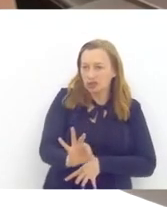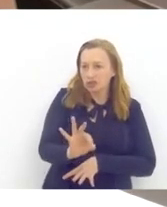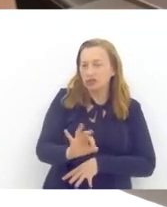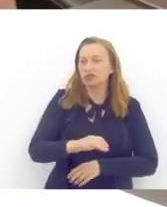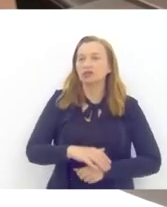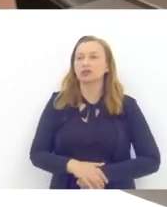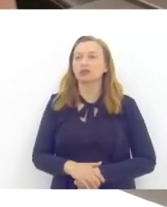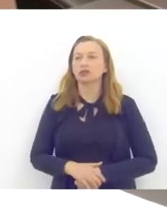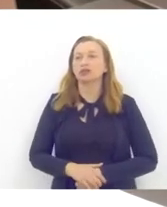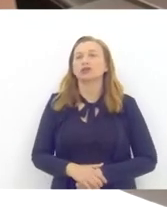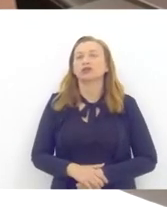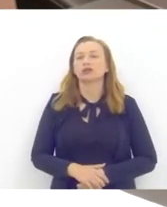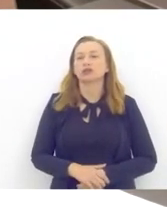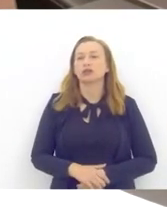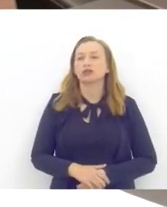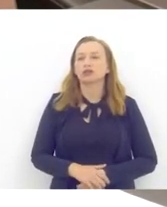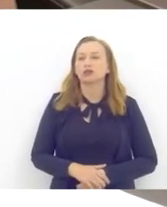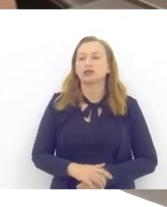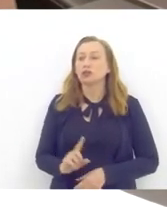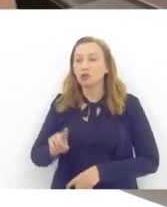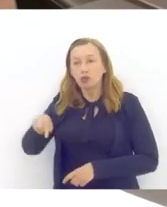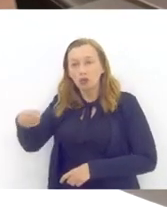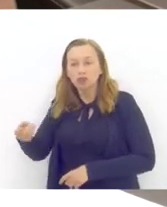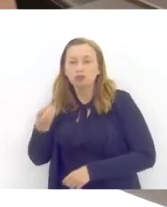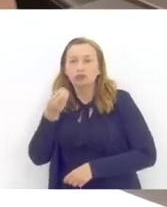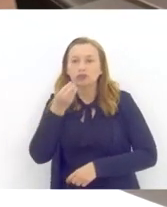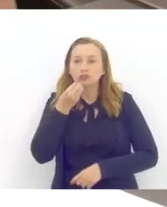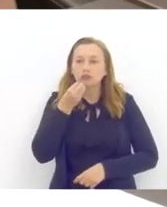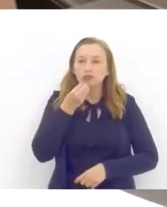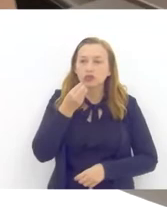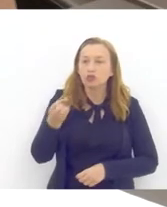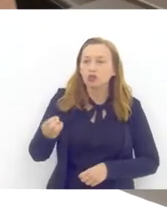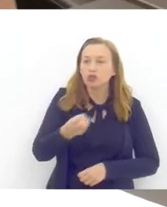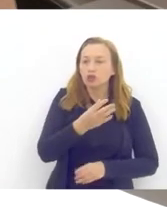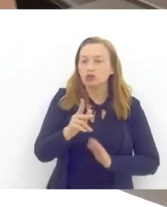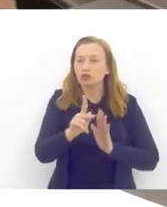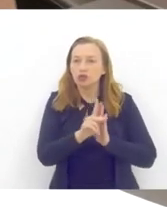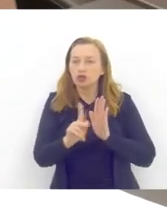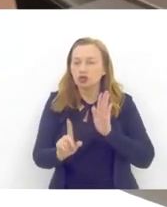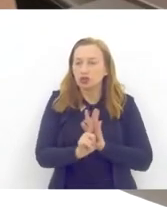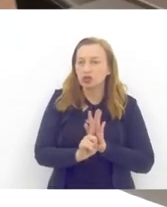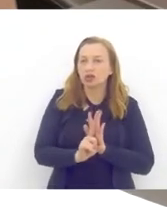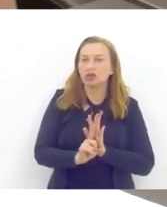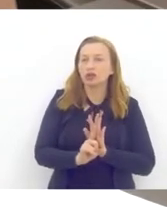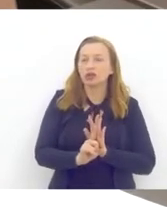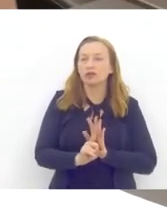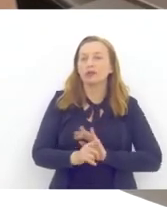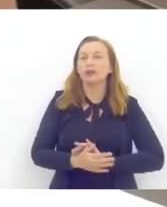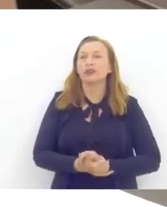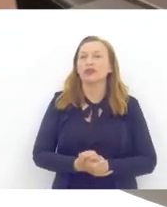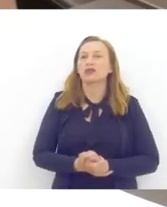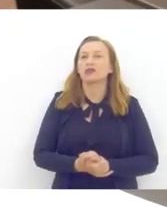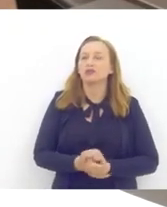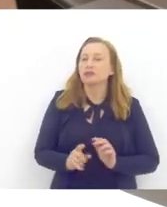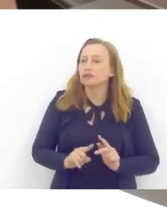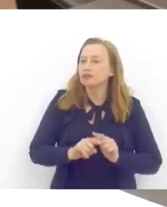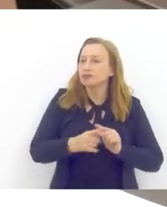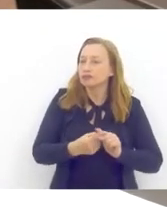endereçar para uma outra oportunidade novos projetos de lei que vão fazer